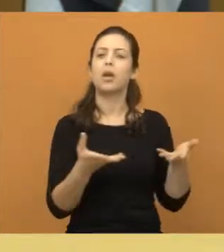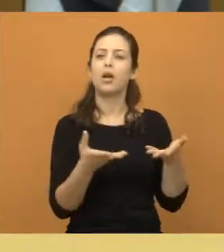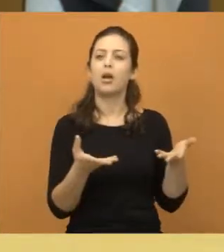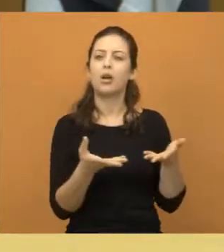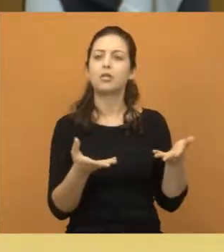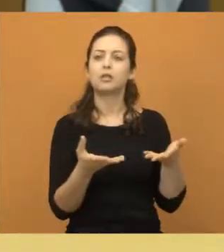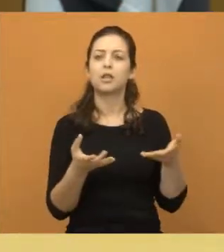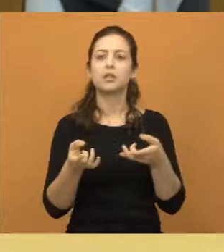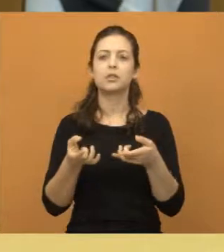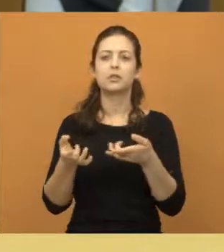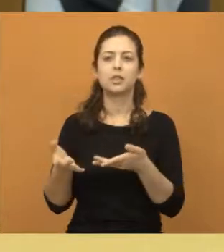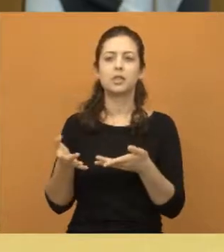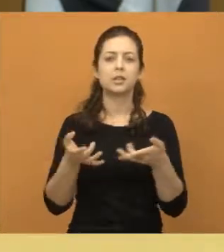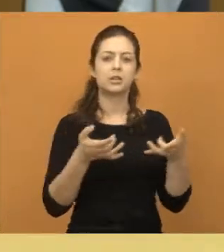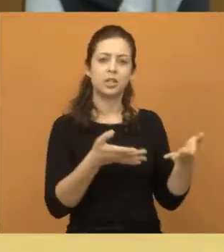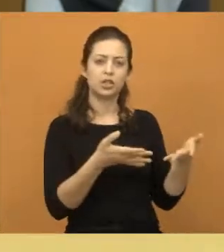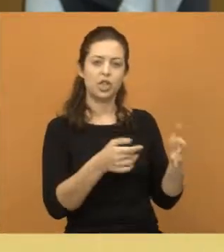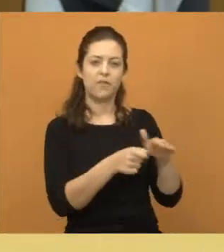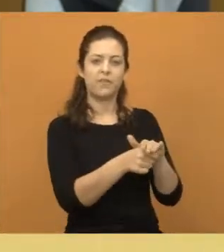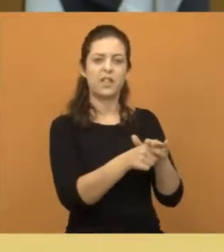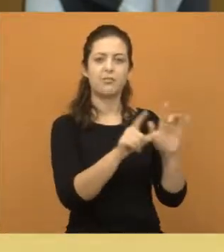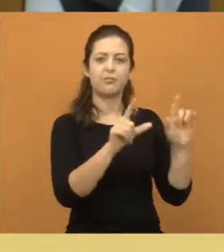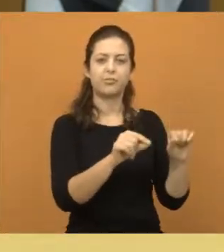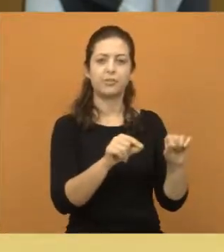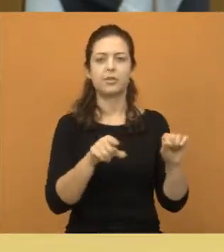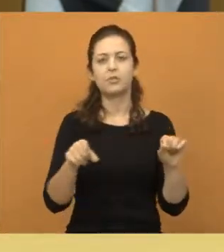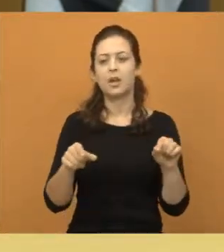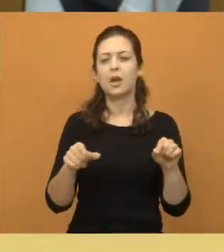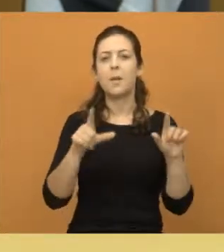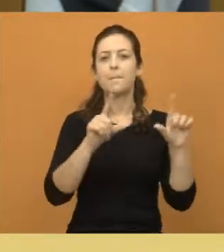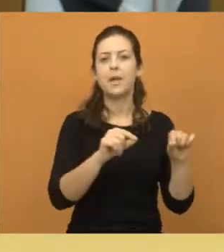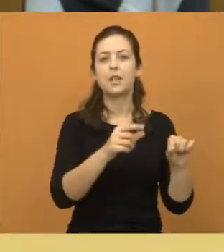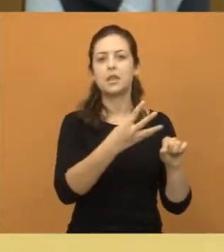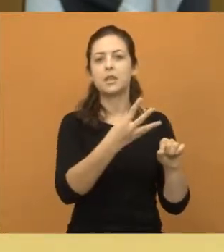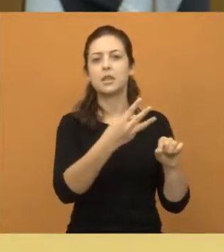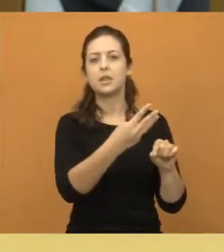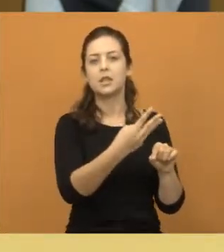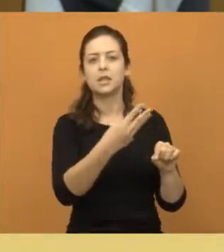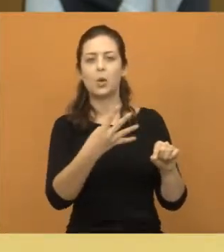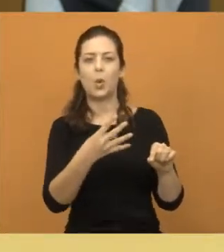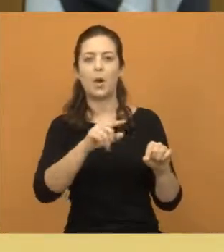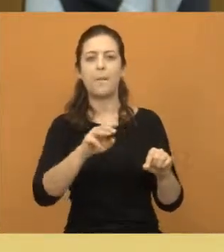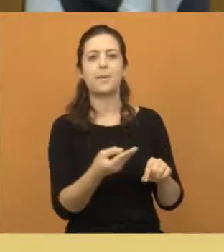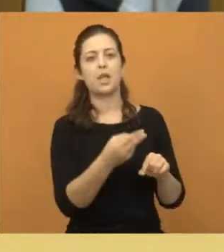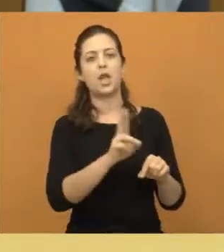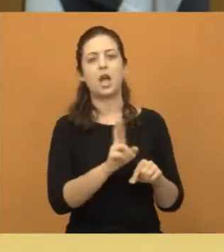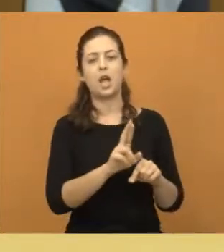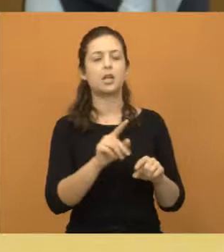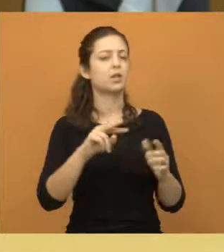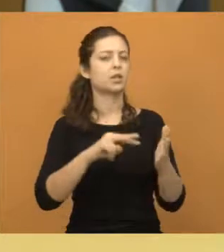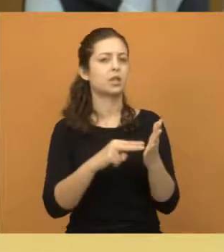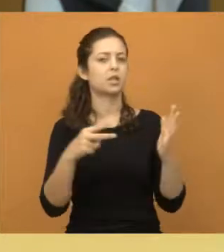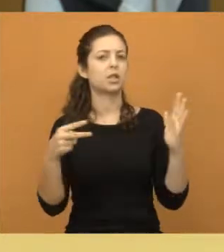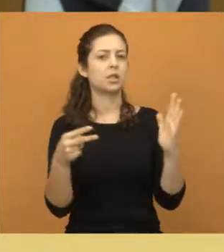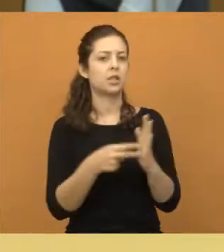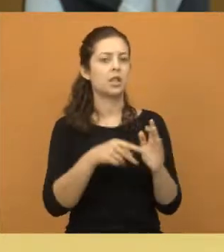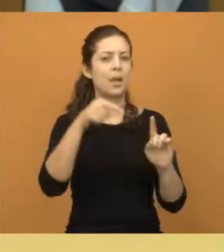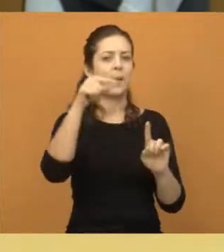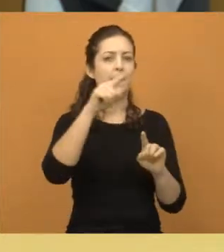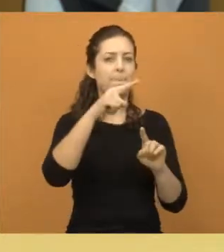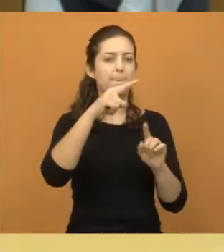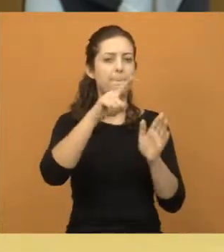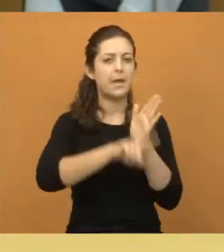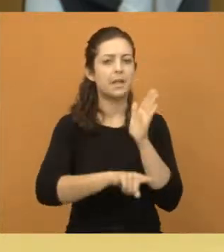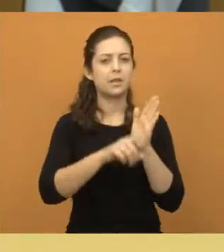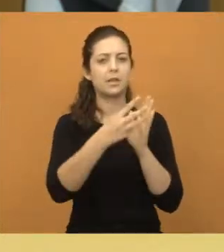aqui deixando de aplicar investimento menos 34 milhões de reais. E o que significa menos